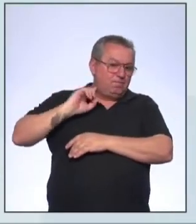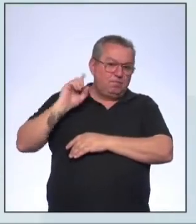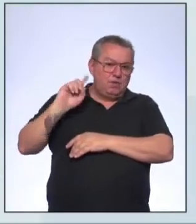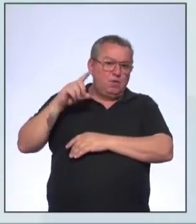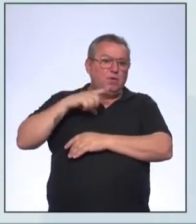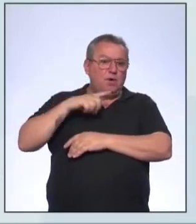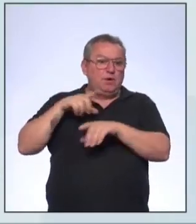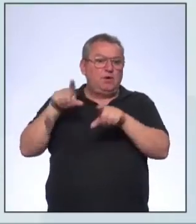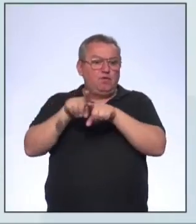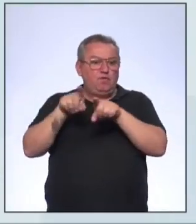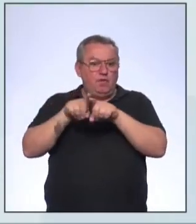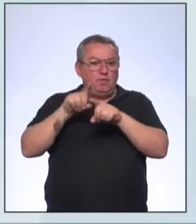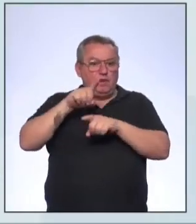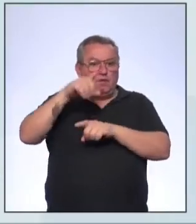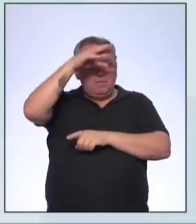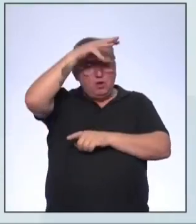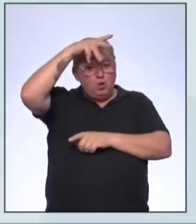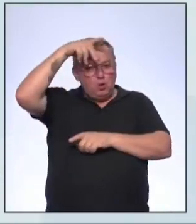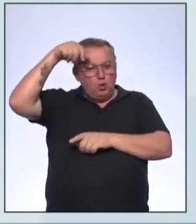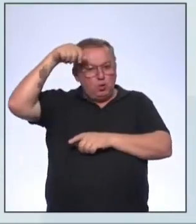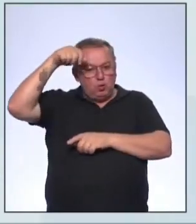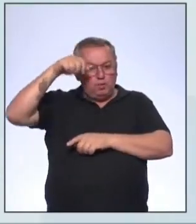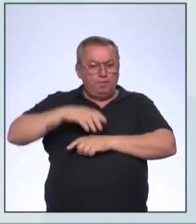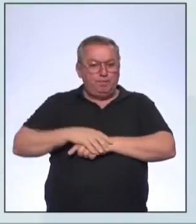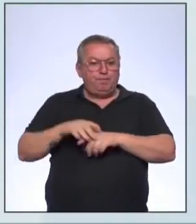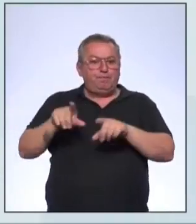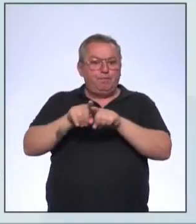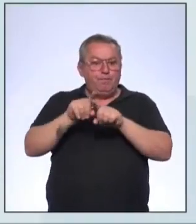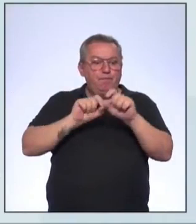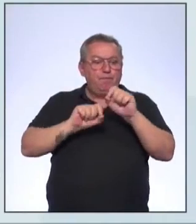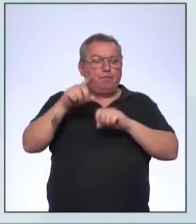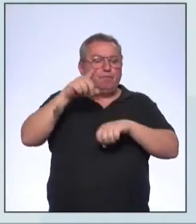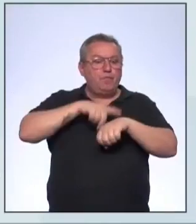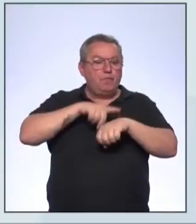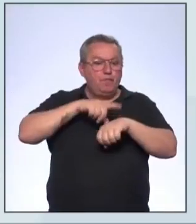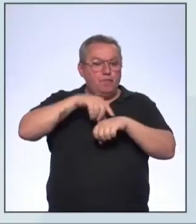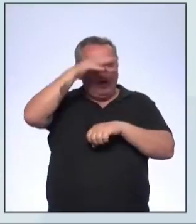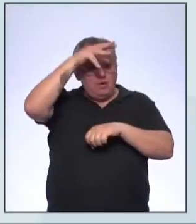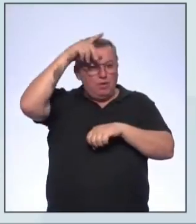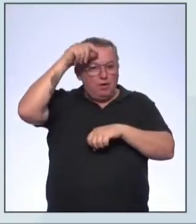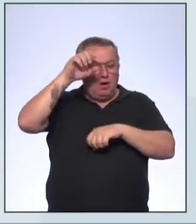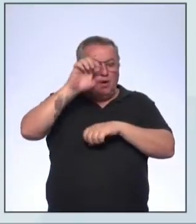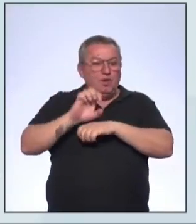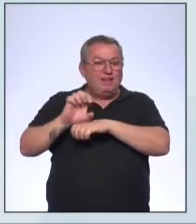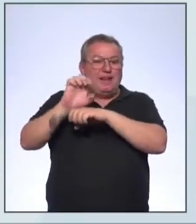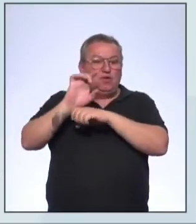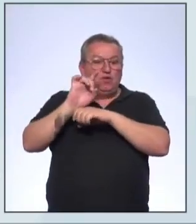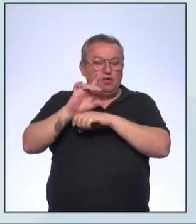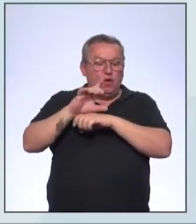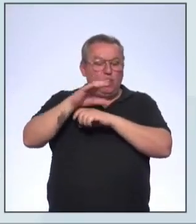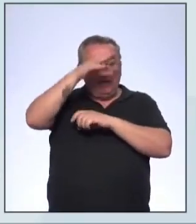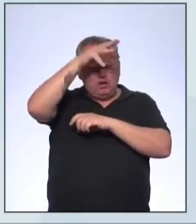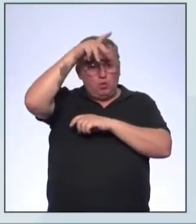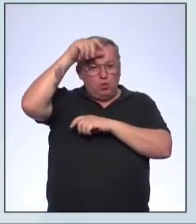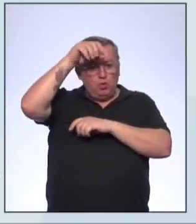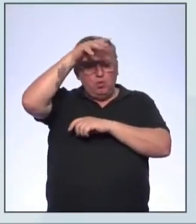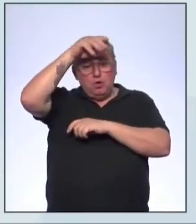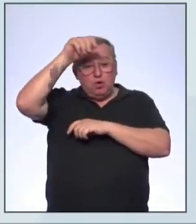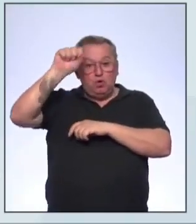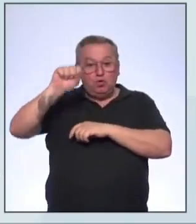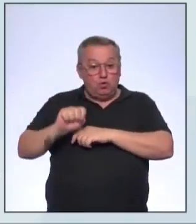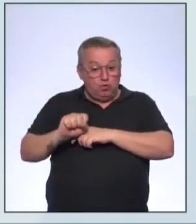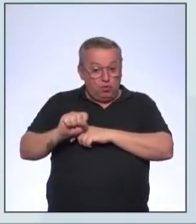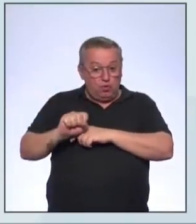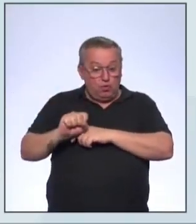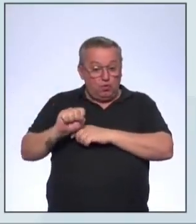também tivemos, né, na região de Mato Grosso, né? Lembrando que esse período, o Mato Grosso era um estado só, né? O Mato Grosso ele só foi dividido entre Mato